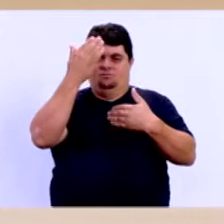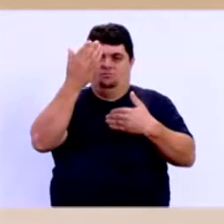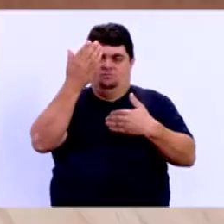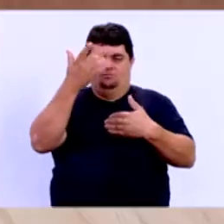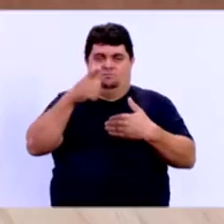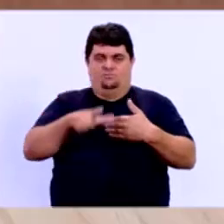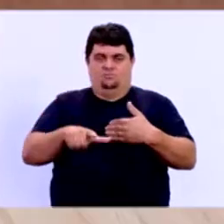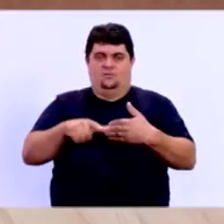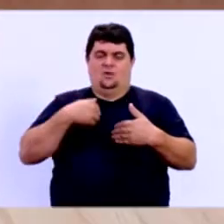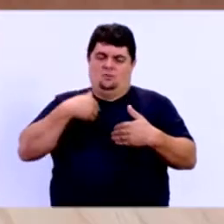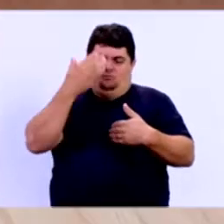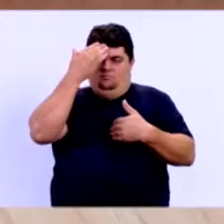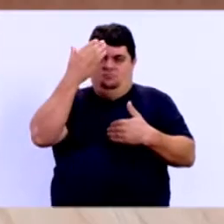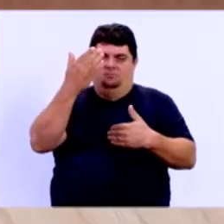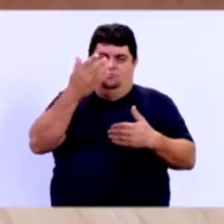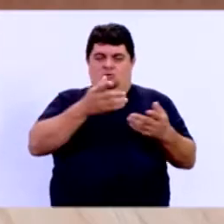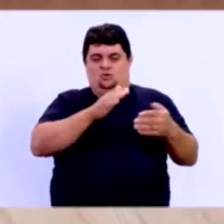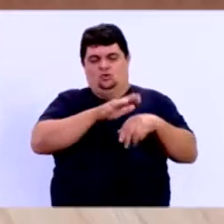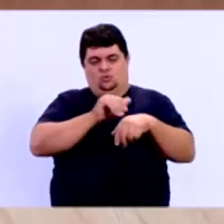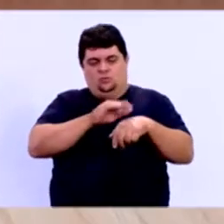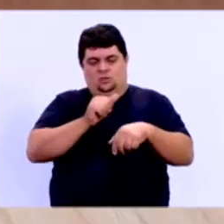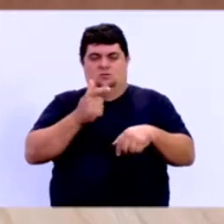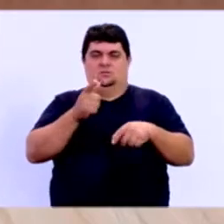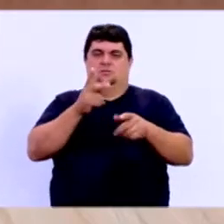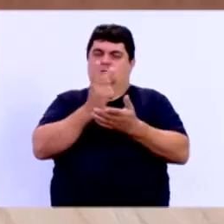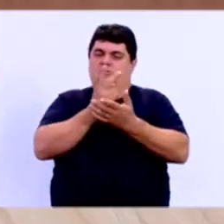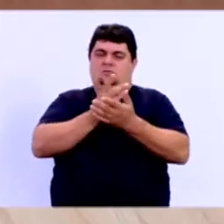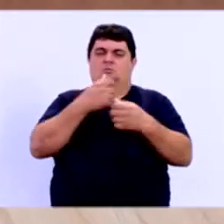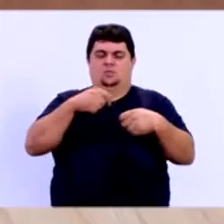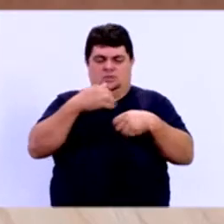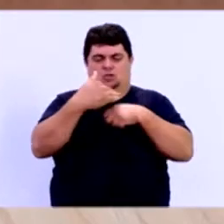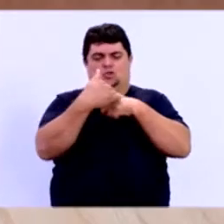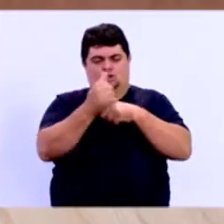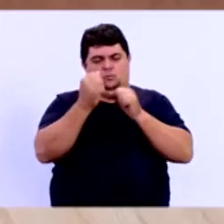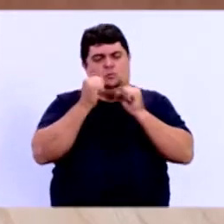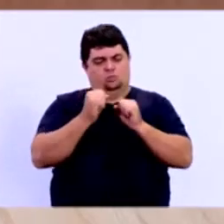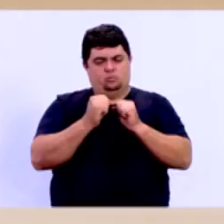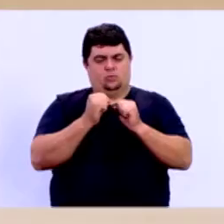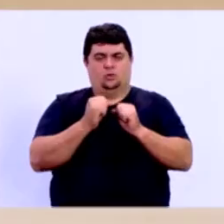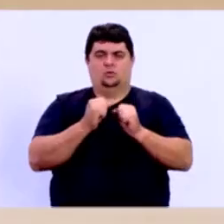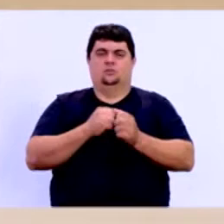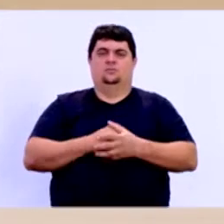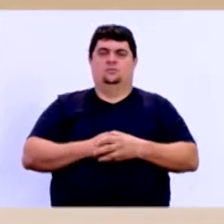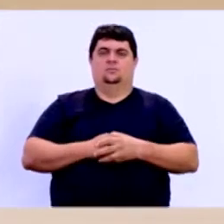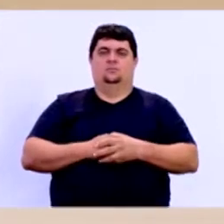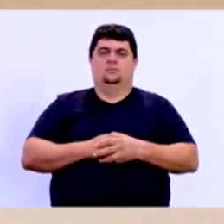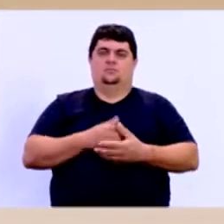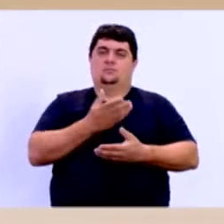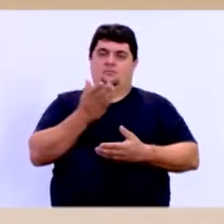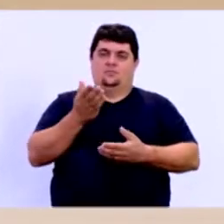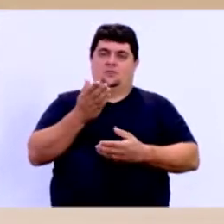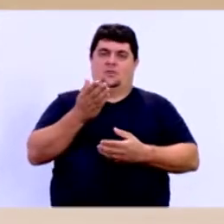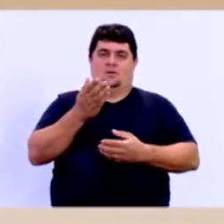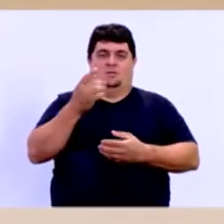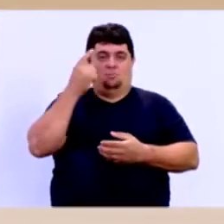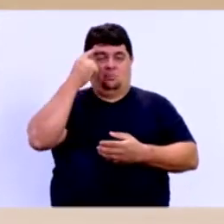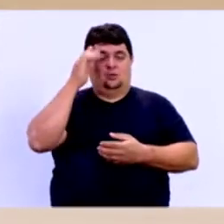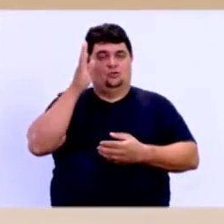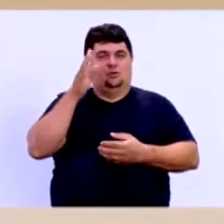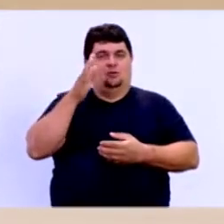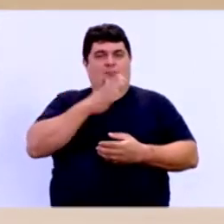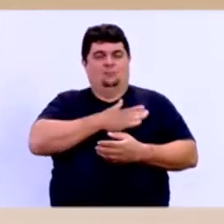vez. Eu que agradeço o convite e a gente está aí à disposição sempre que for convidado. E vocês, espero que tenham aproveitado